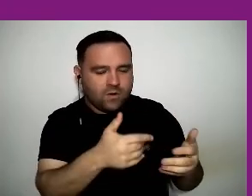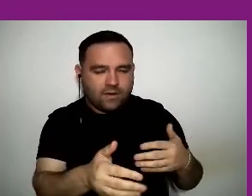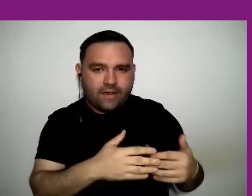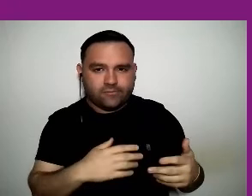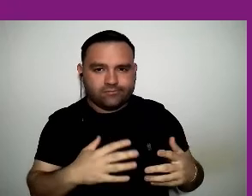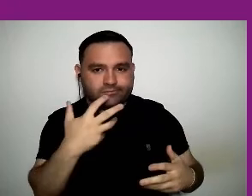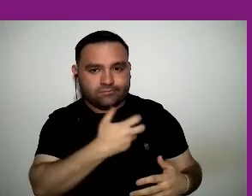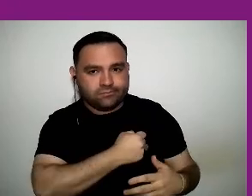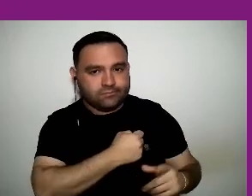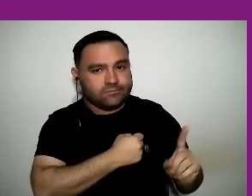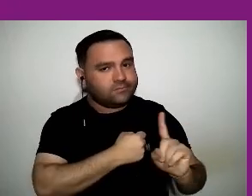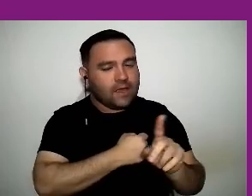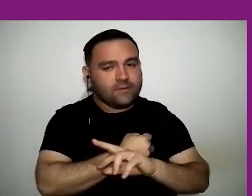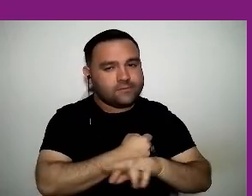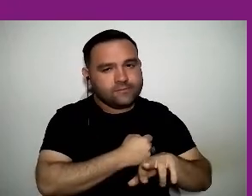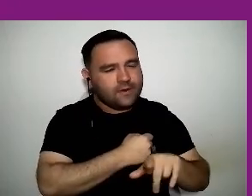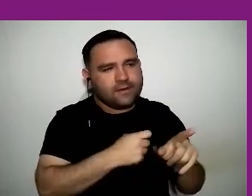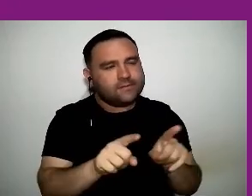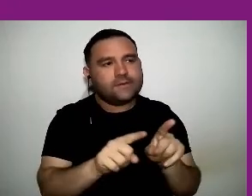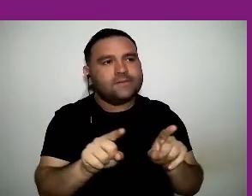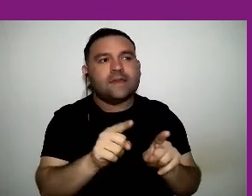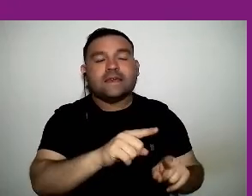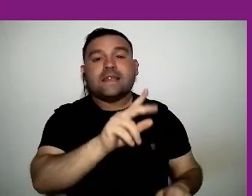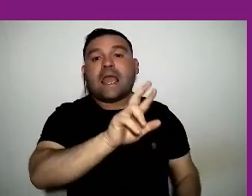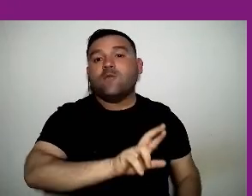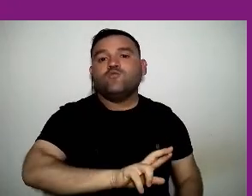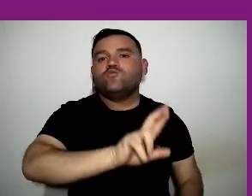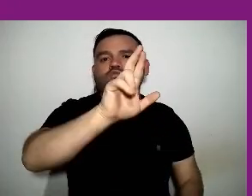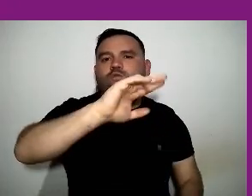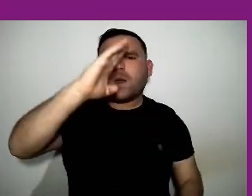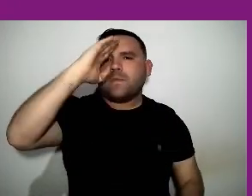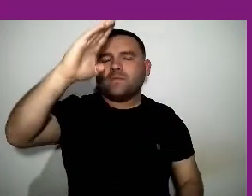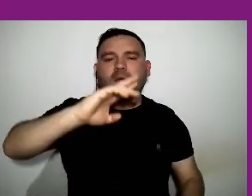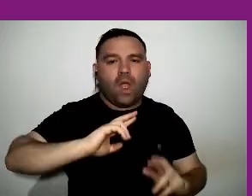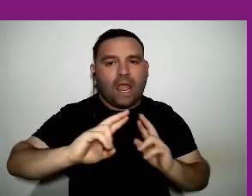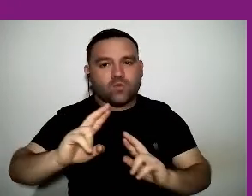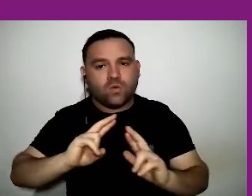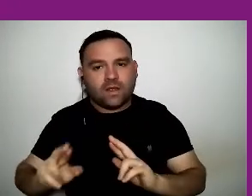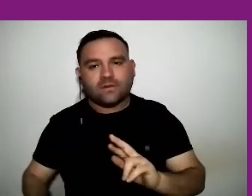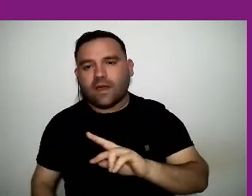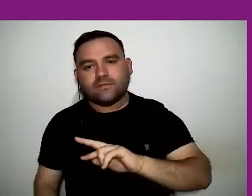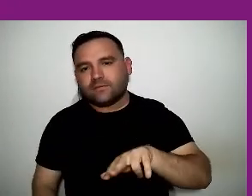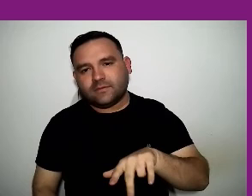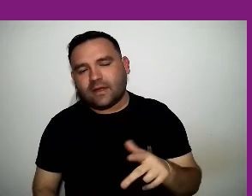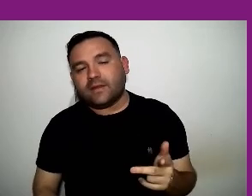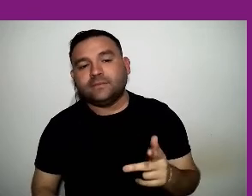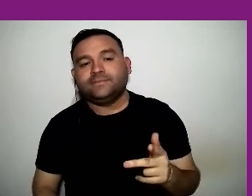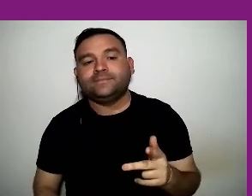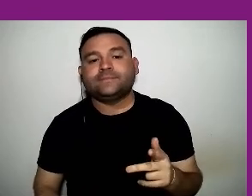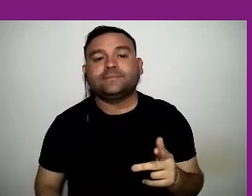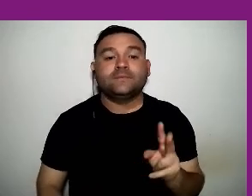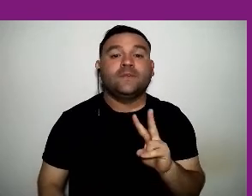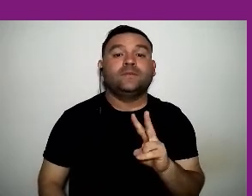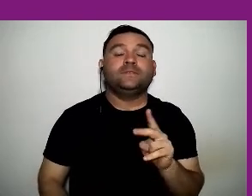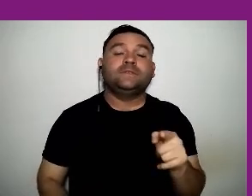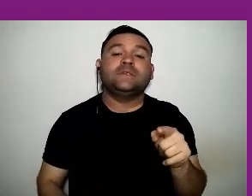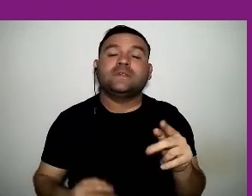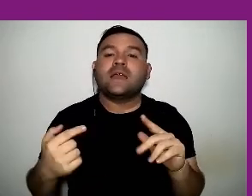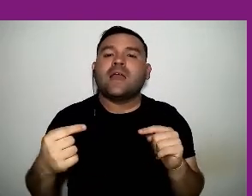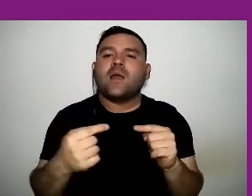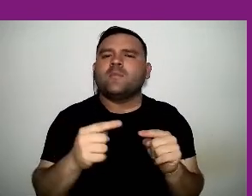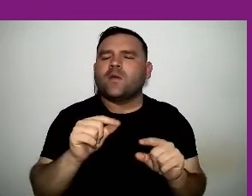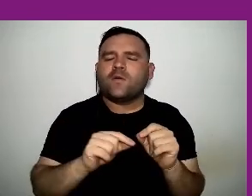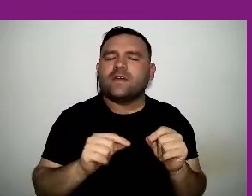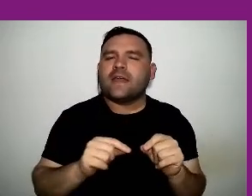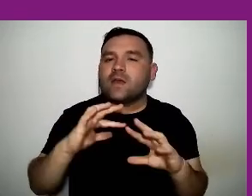ventilado. E nem tampouco ele é responsável pelos resultados. Na verdade, o que esse editorial quer dizer é o